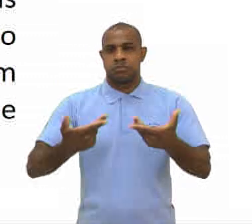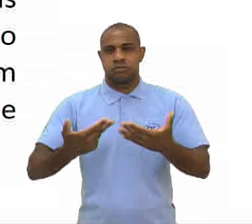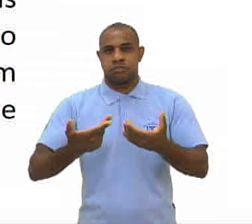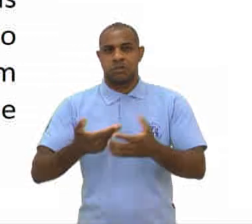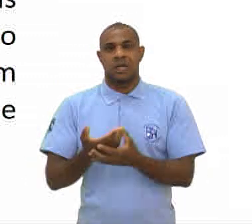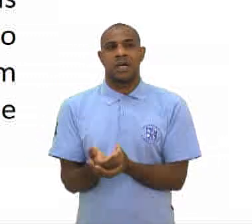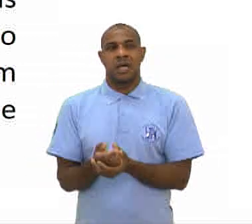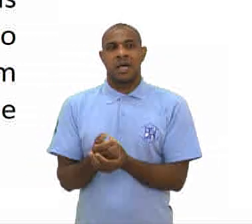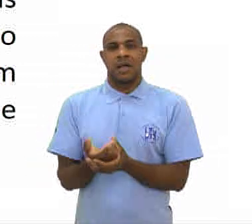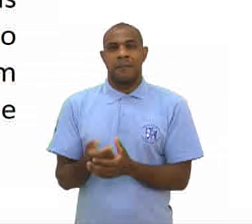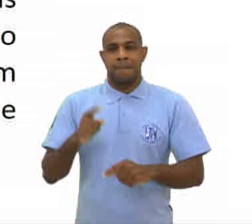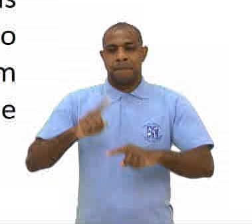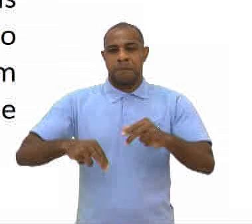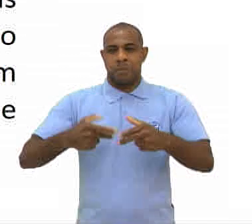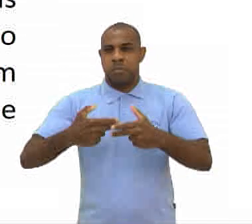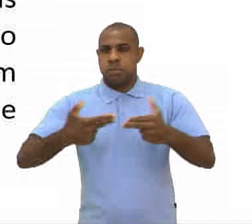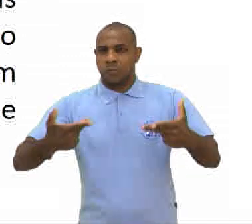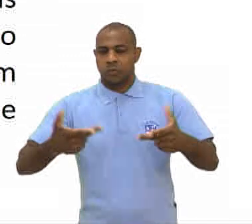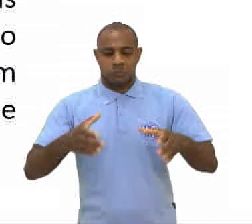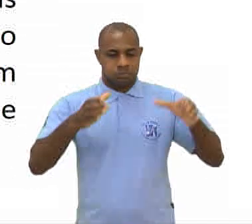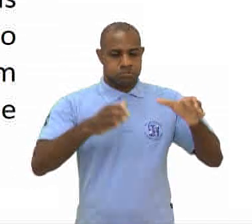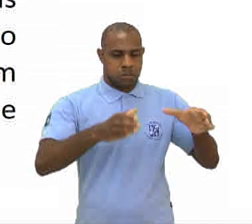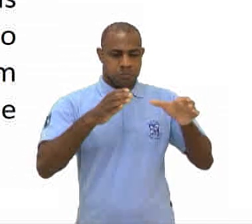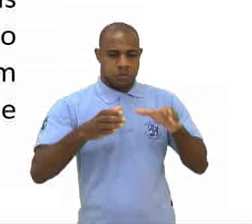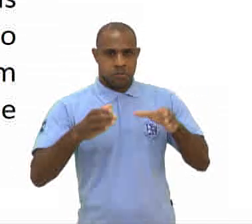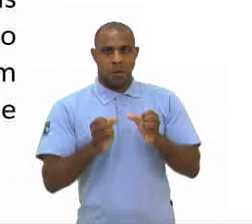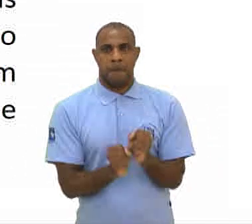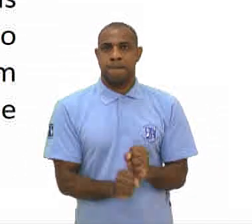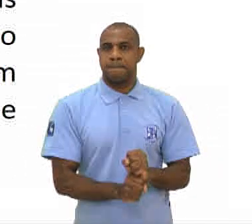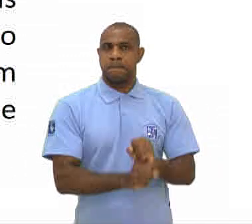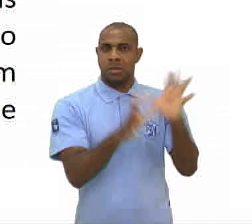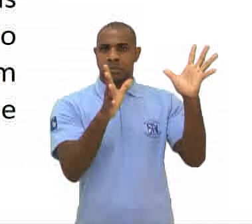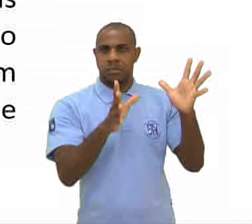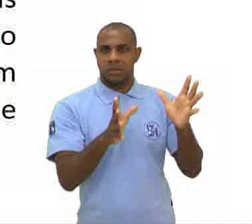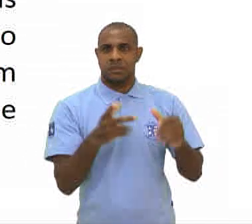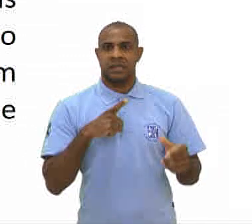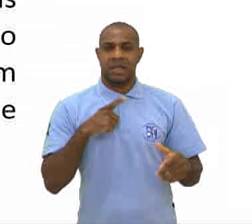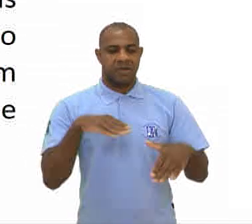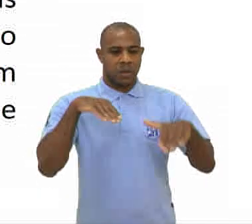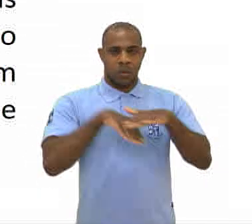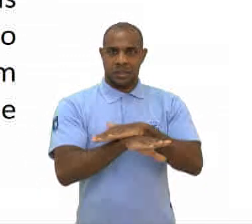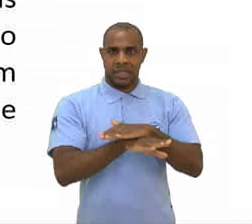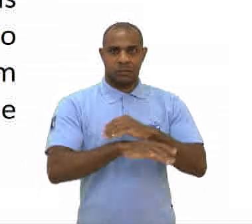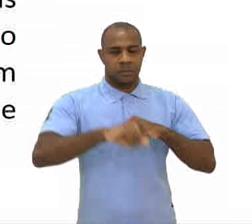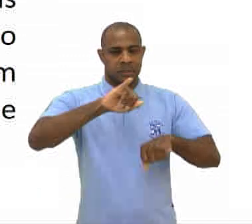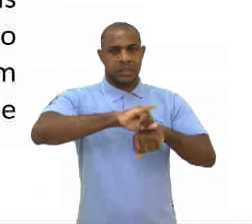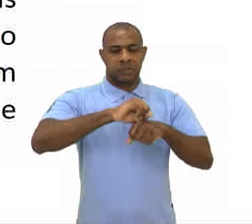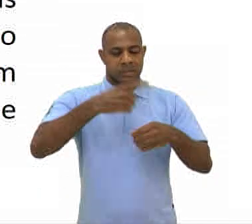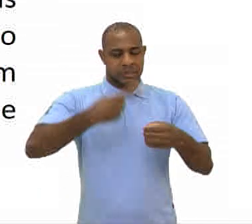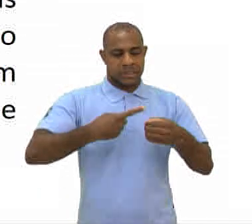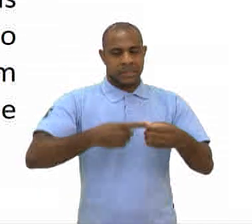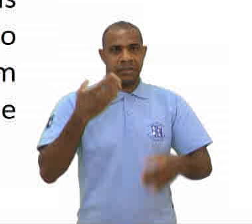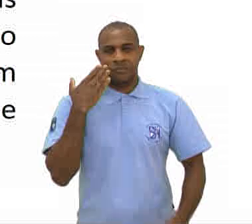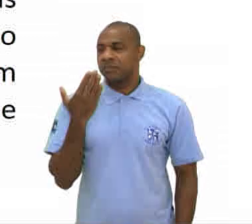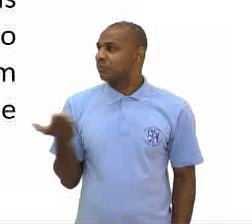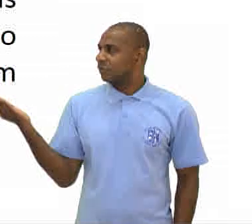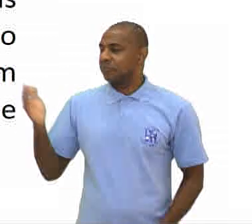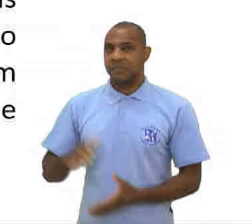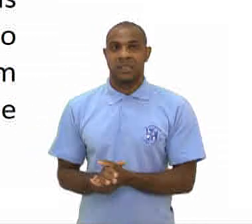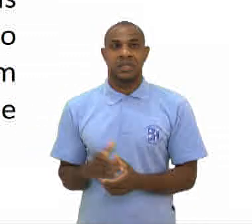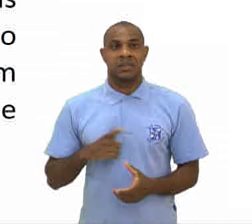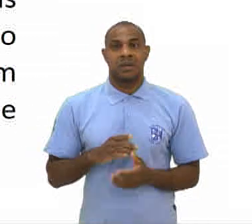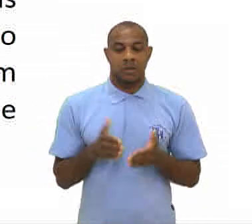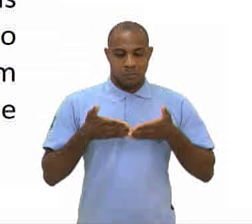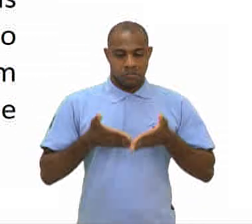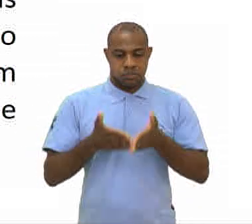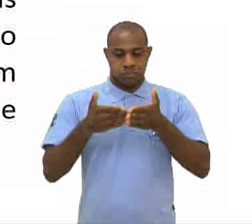armazenadas desde então em um galpão no centro do porto da cidade. Ao longo dos últimos 6 anos, as autoridades portuárias enviaram 6